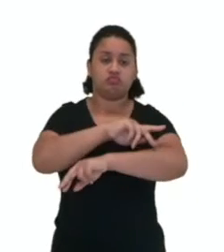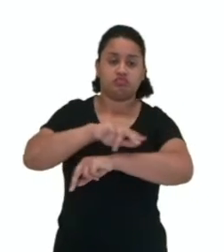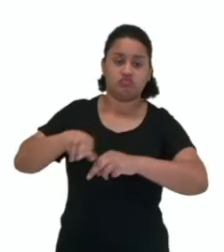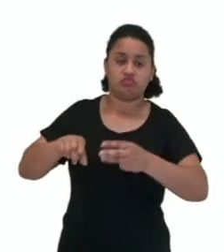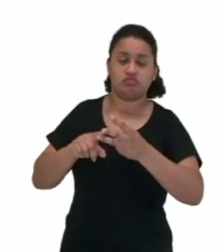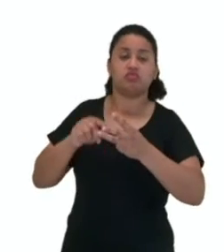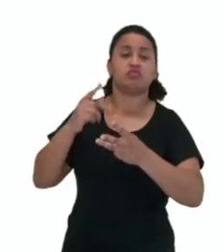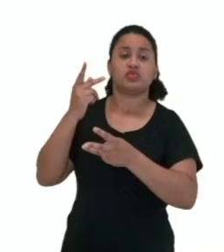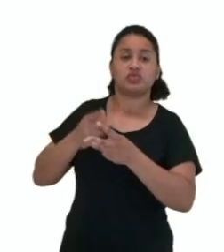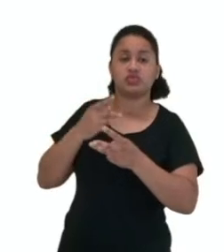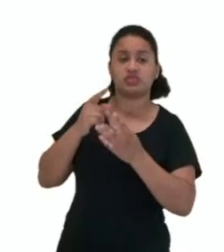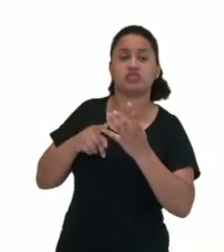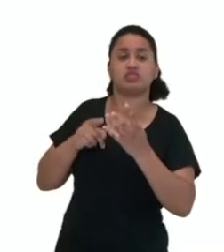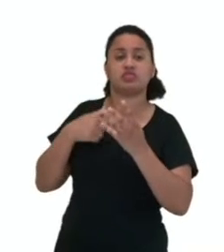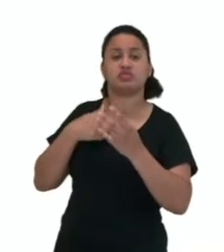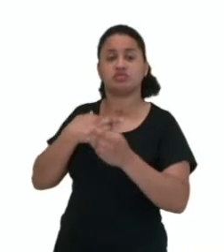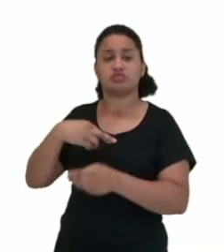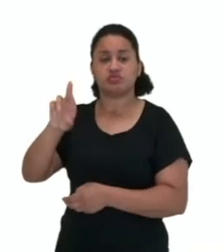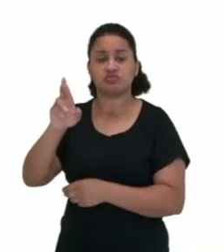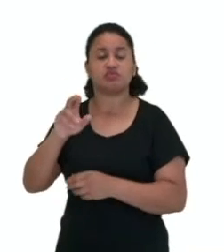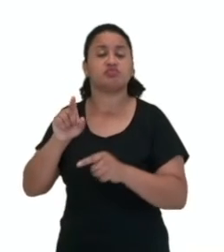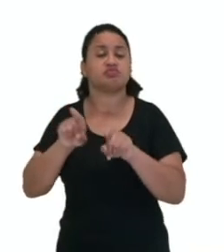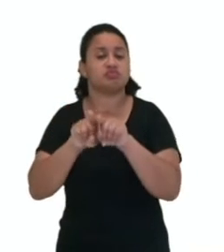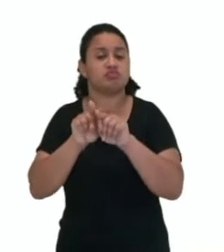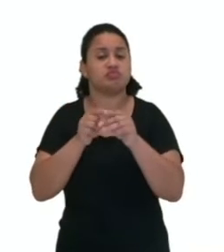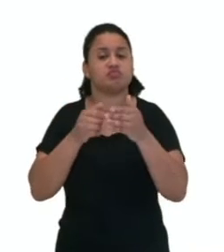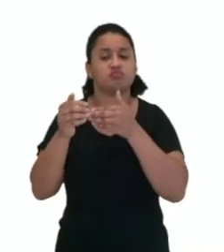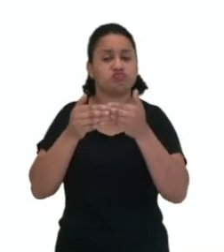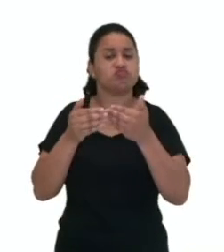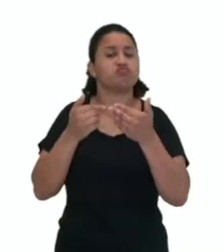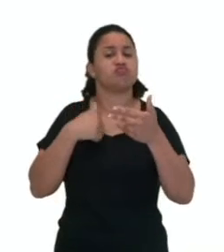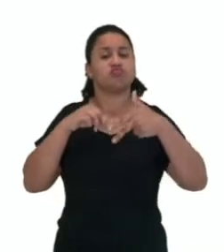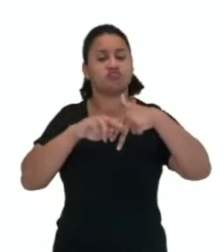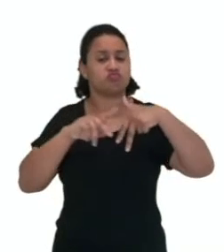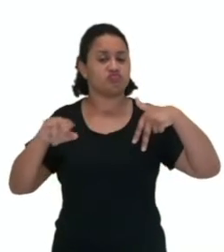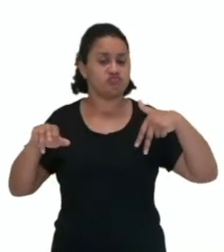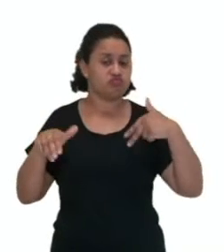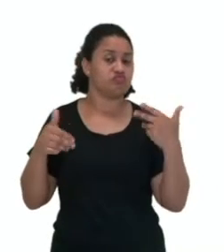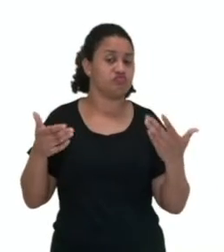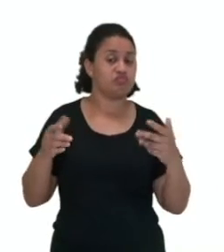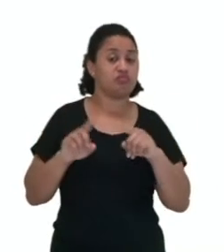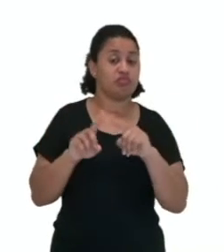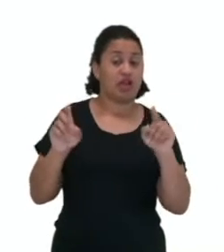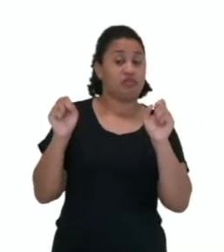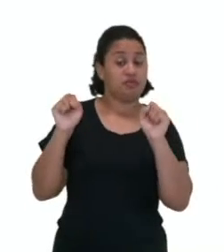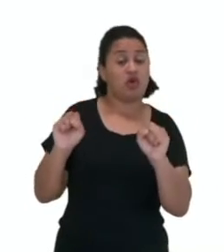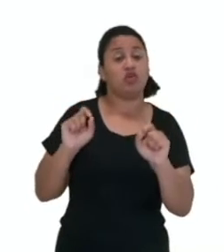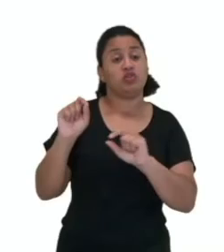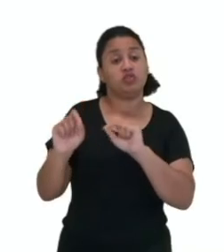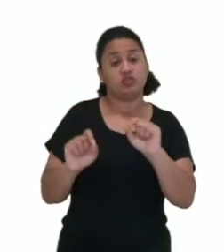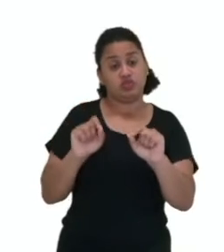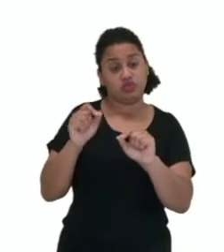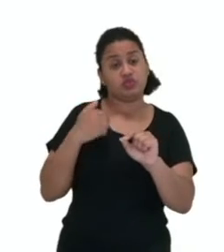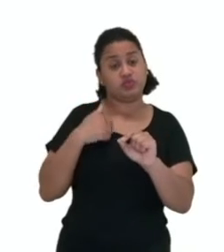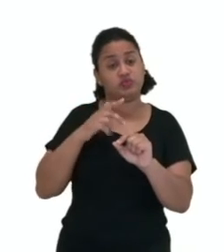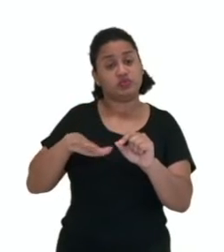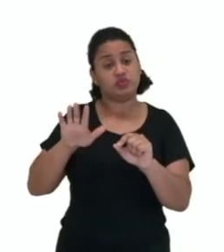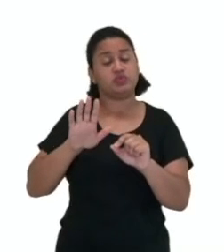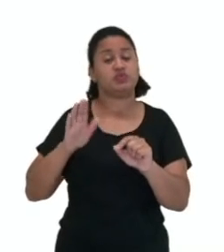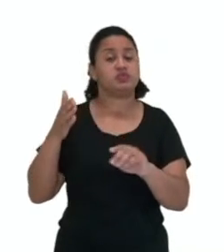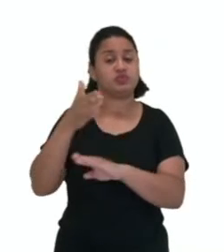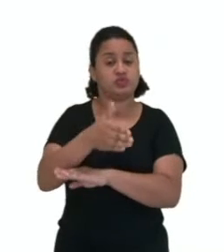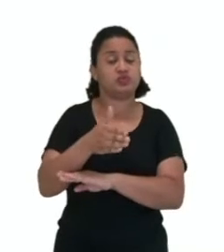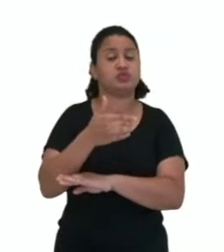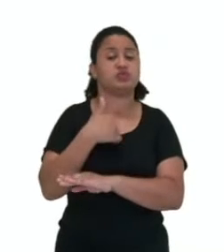racial, política, religiosa e de qualquer gênero. Mas pode-se recusar o ingresso